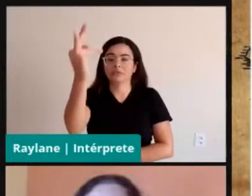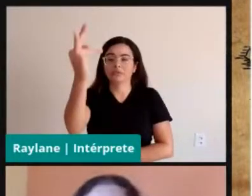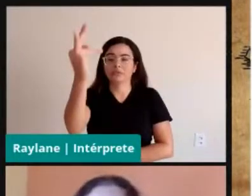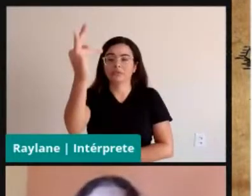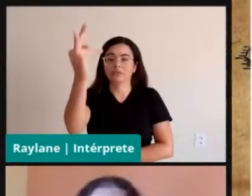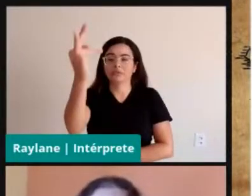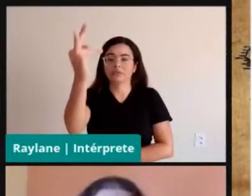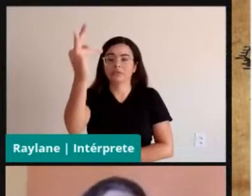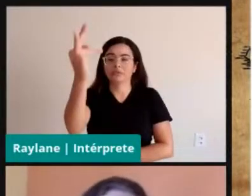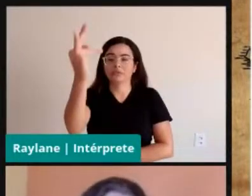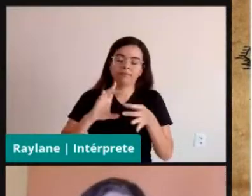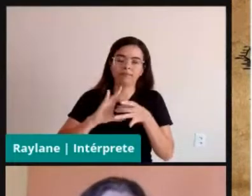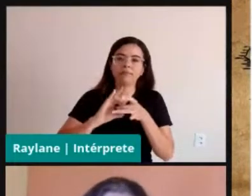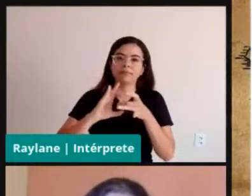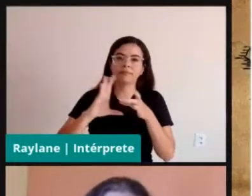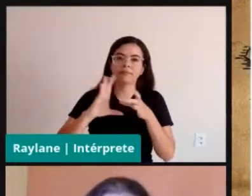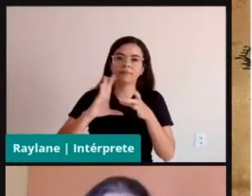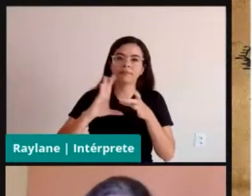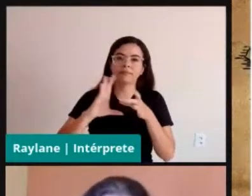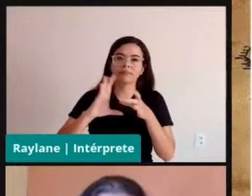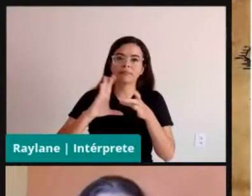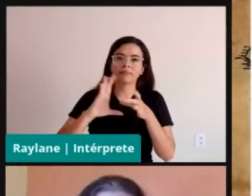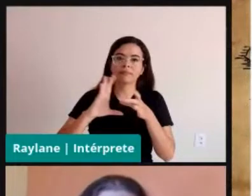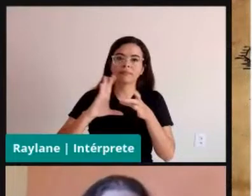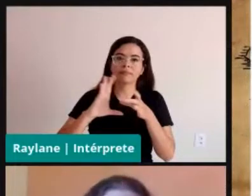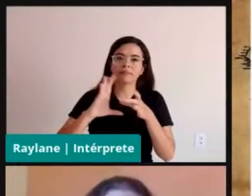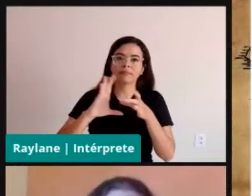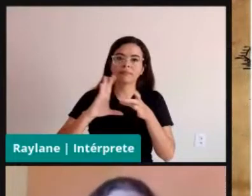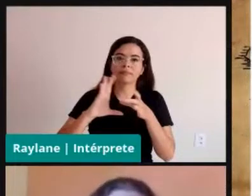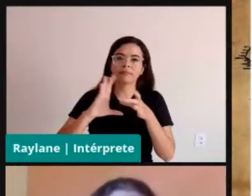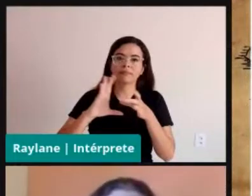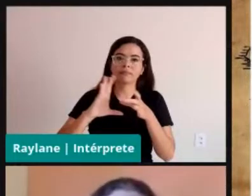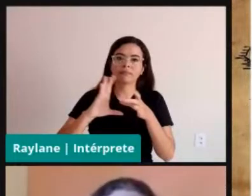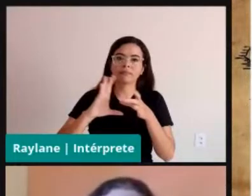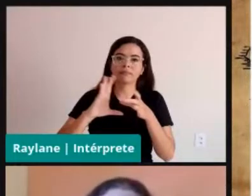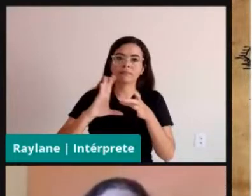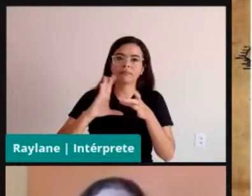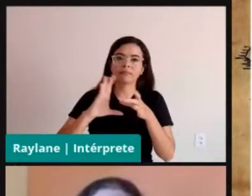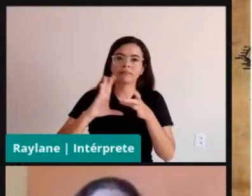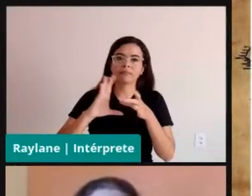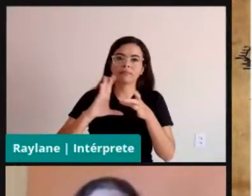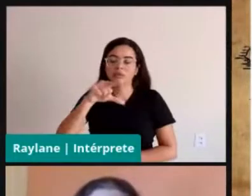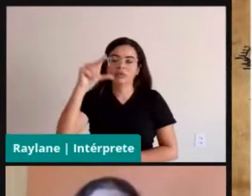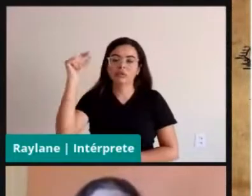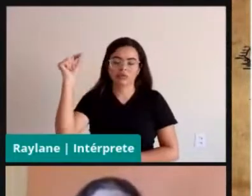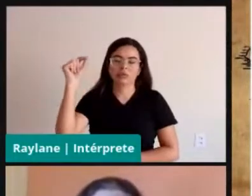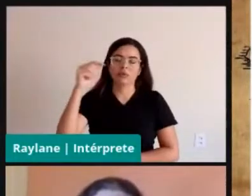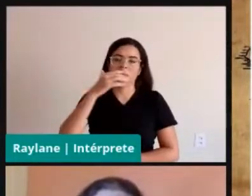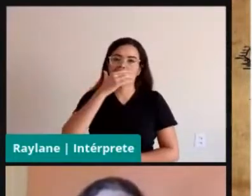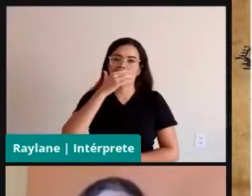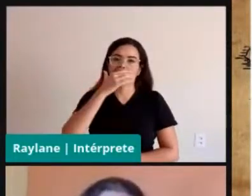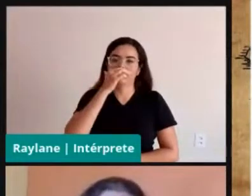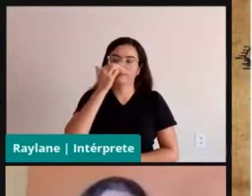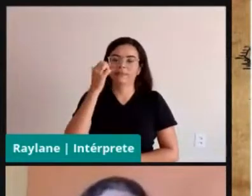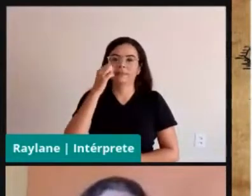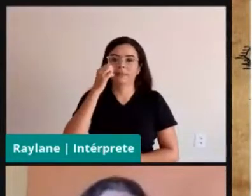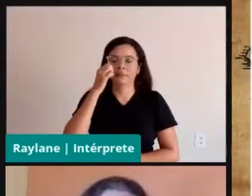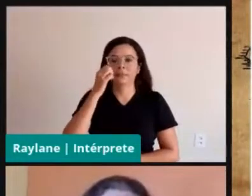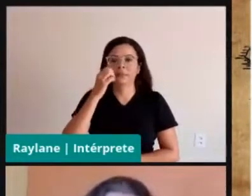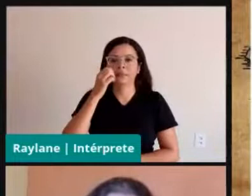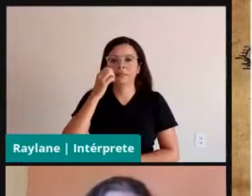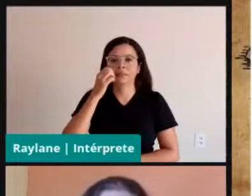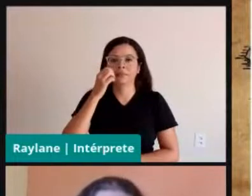a ideia que o professor quer utilizar em sala de aula. E uma das principais